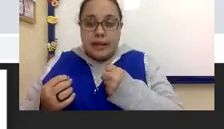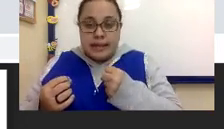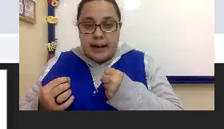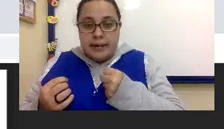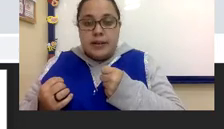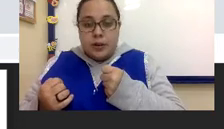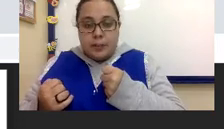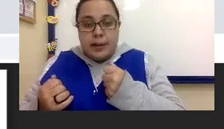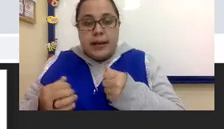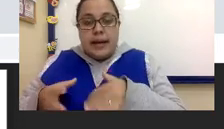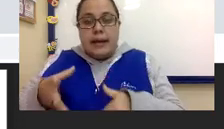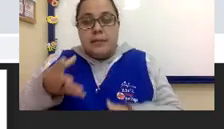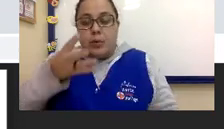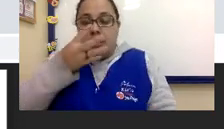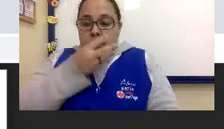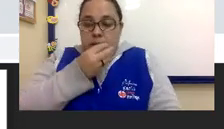alimentar.